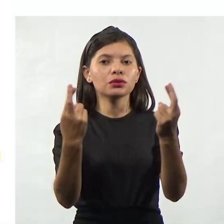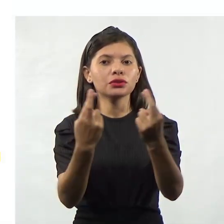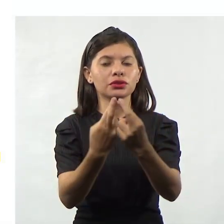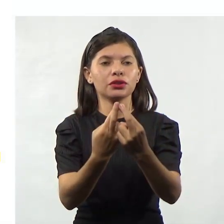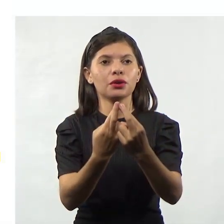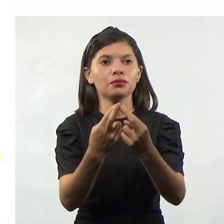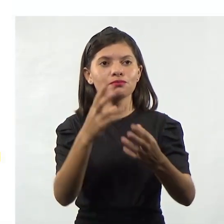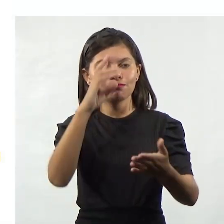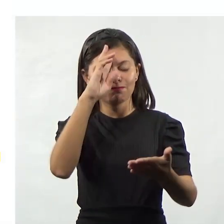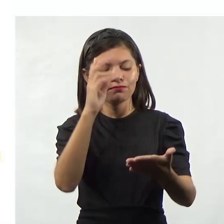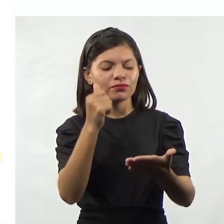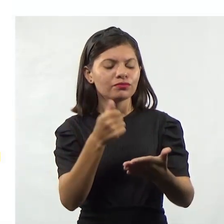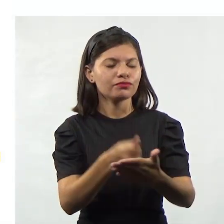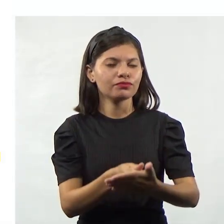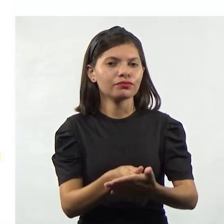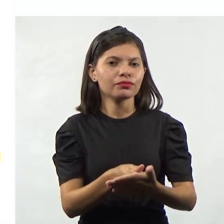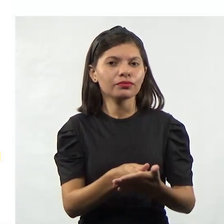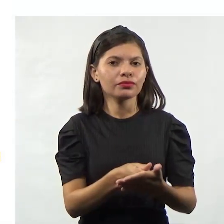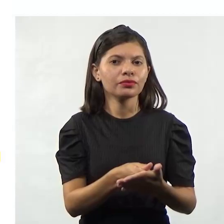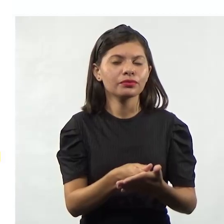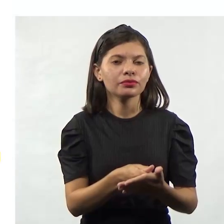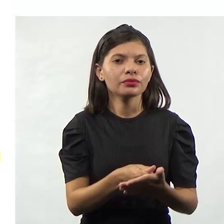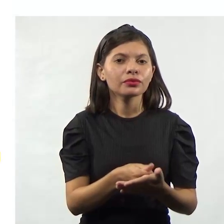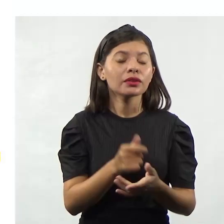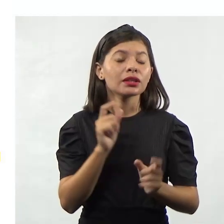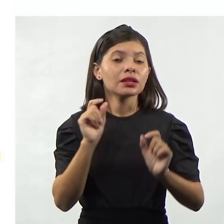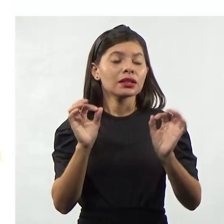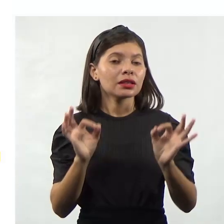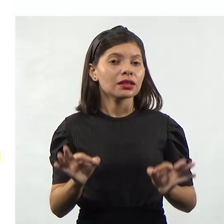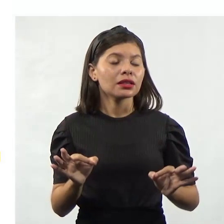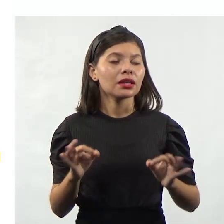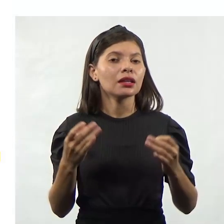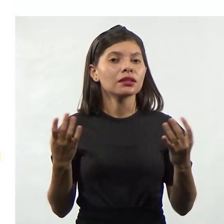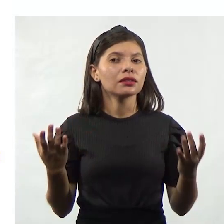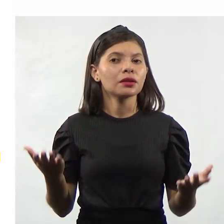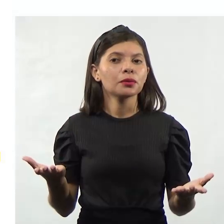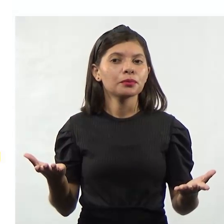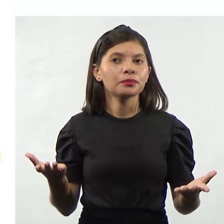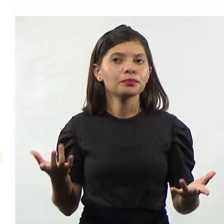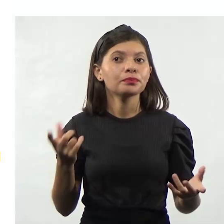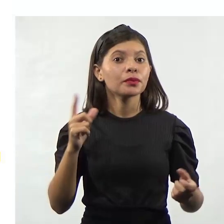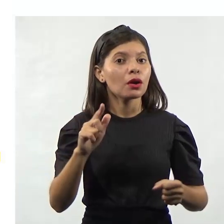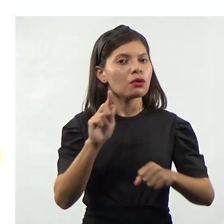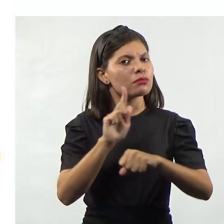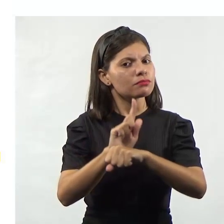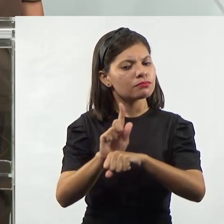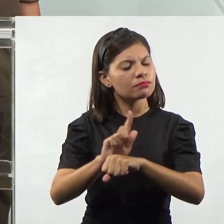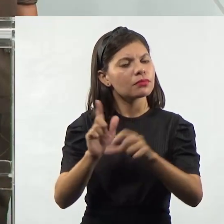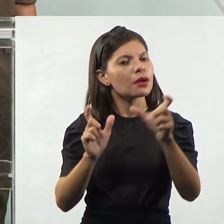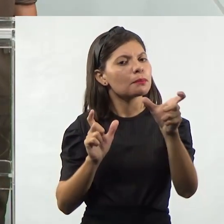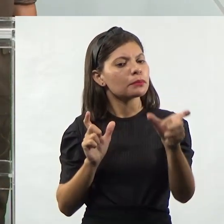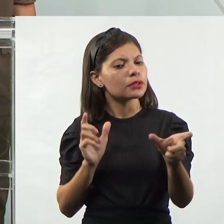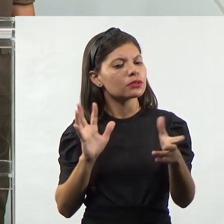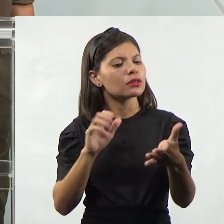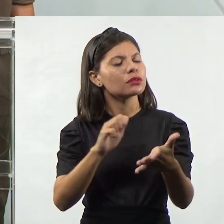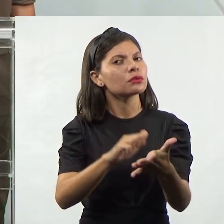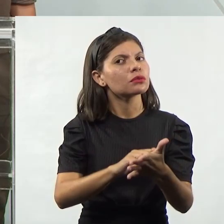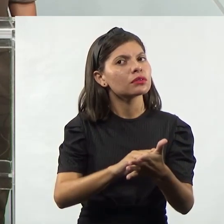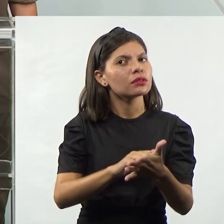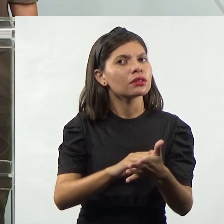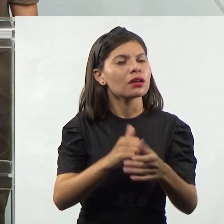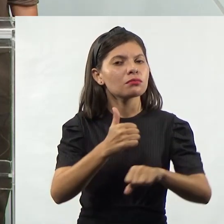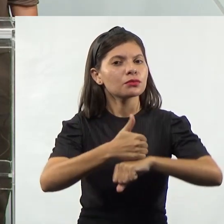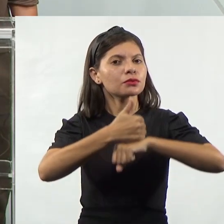reunião em que houver sido tomada a decisão, tá? Então, o agente de